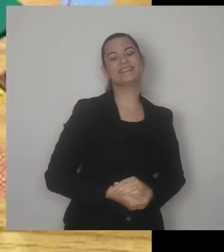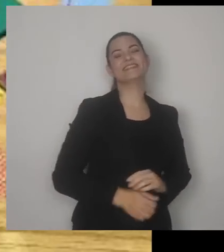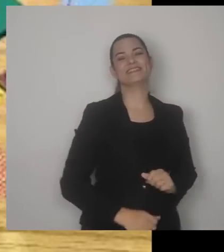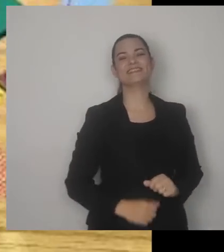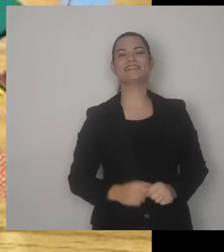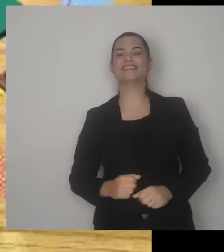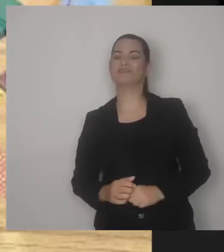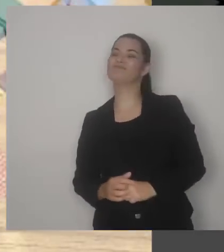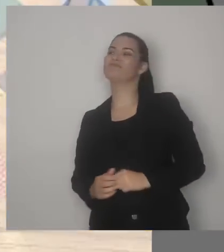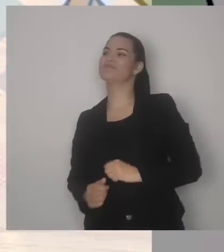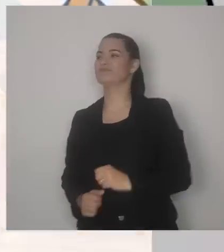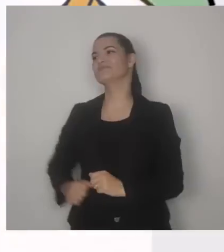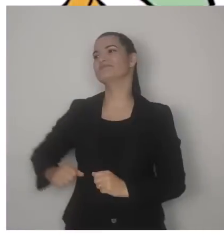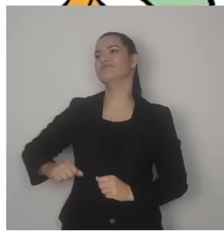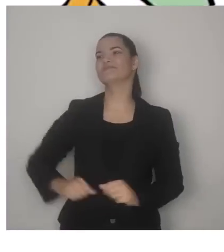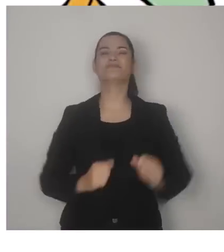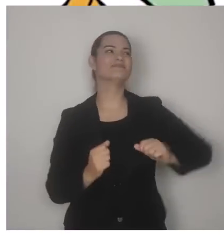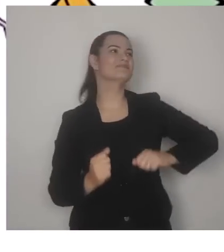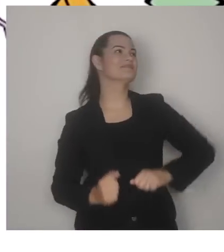vai-se embora.